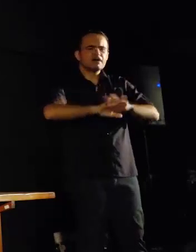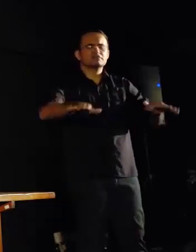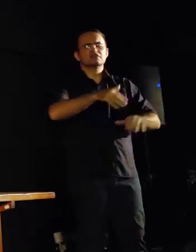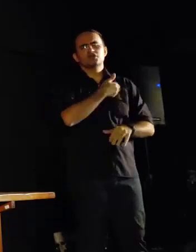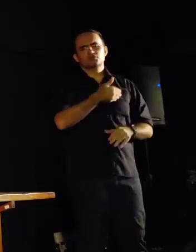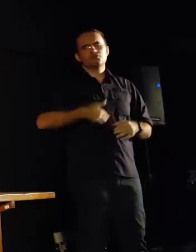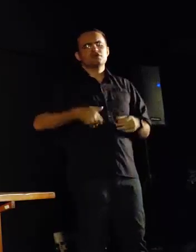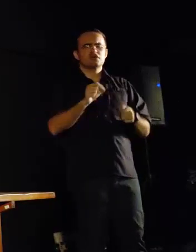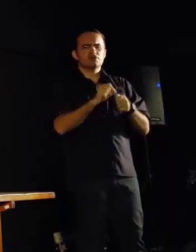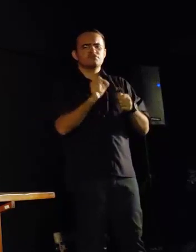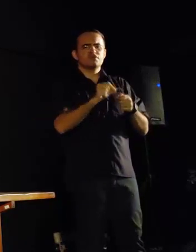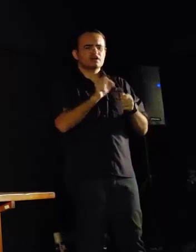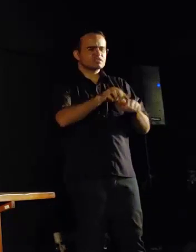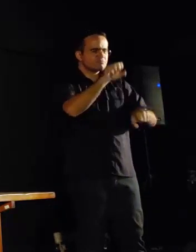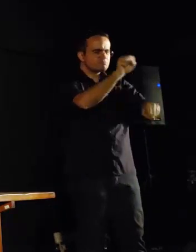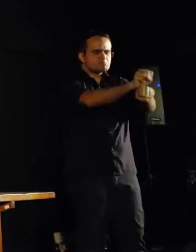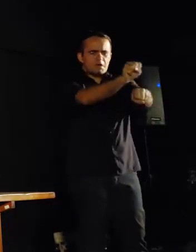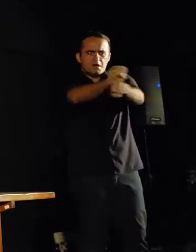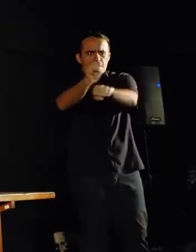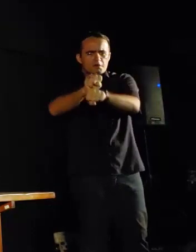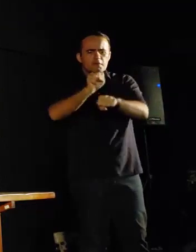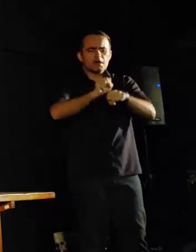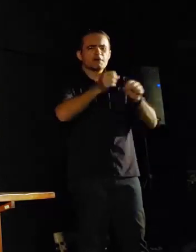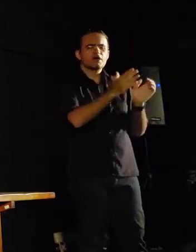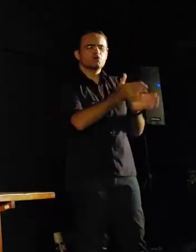ele vai tentar paralisar todos os processos.